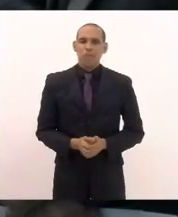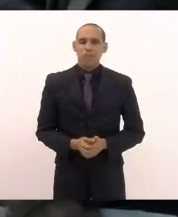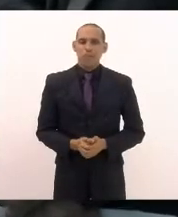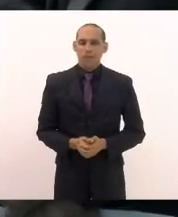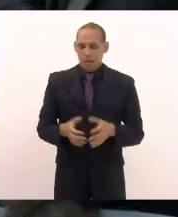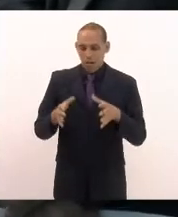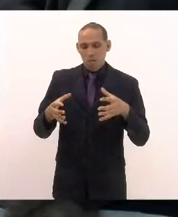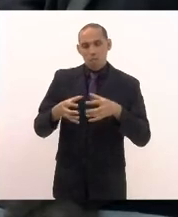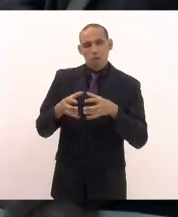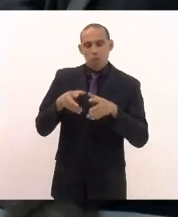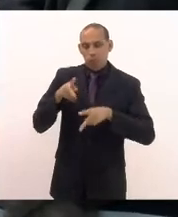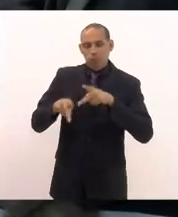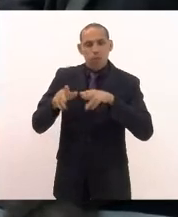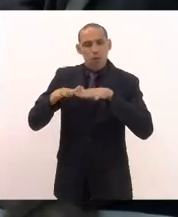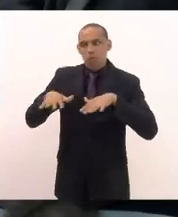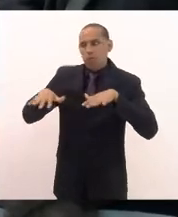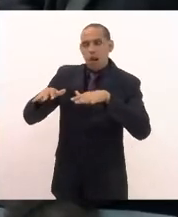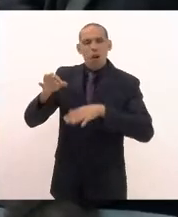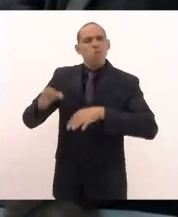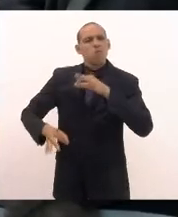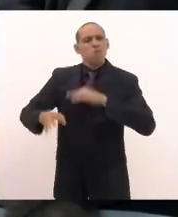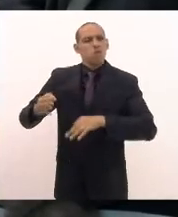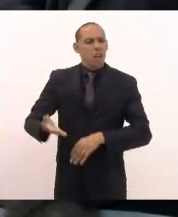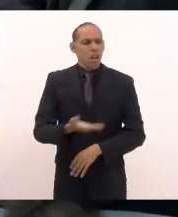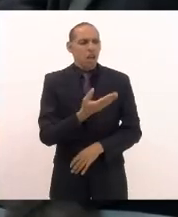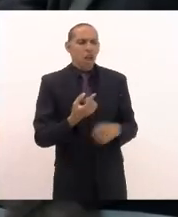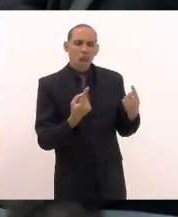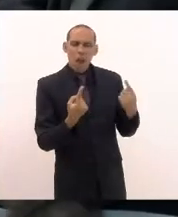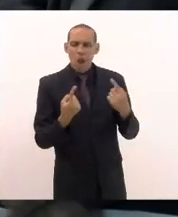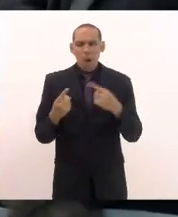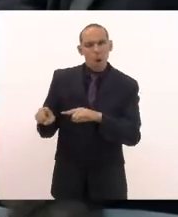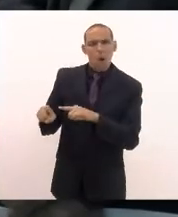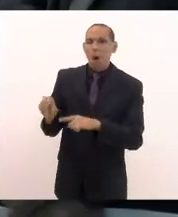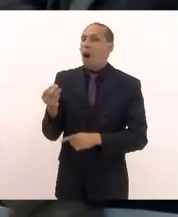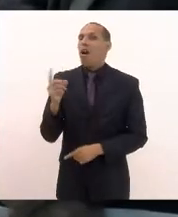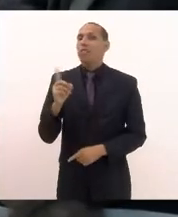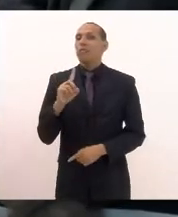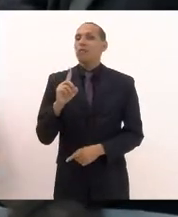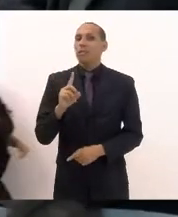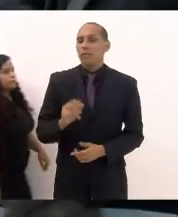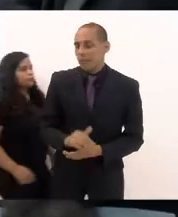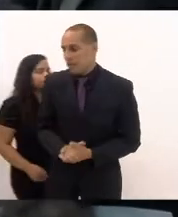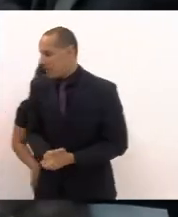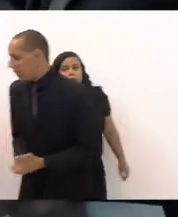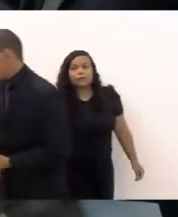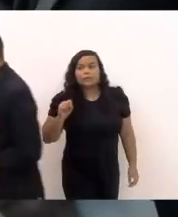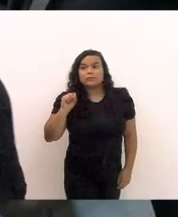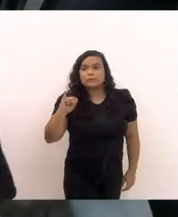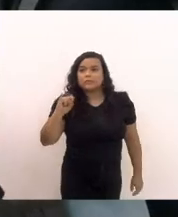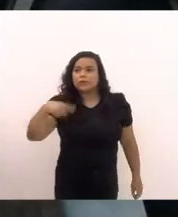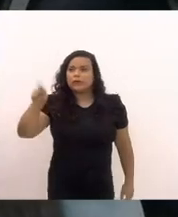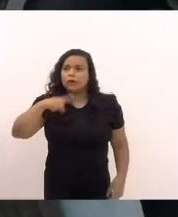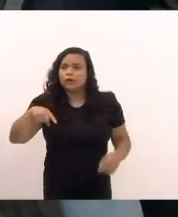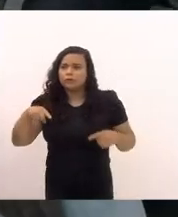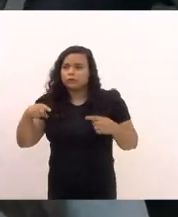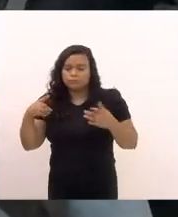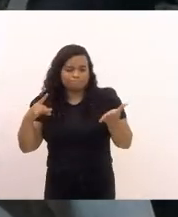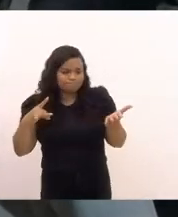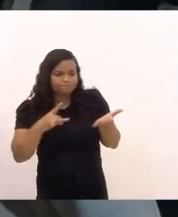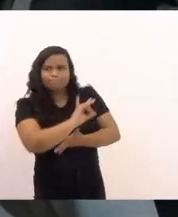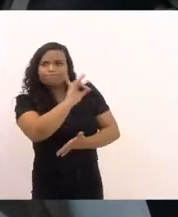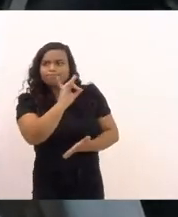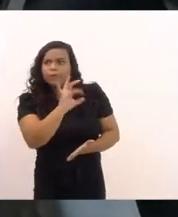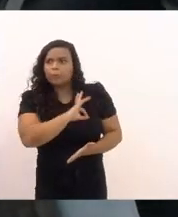então julgue se eles não são adversários e muito menos inimigos das forças policiais, quem